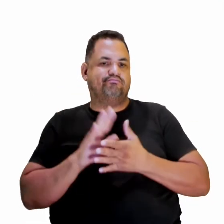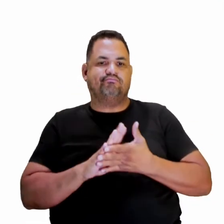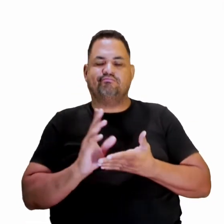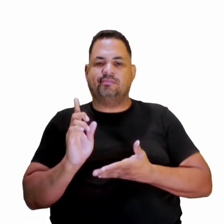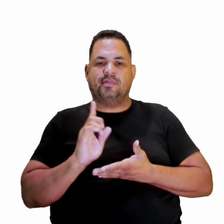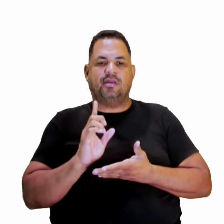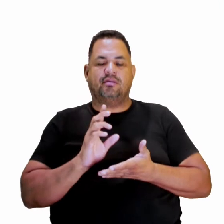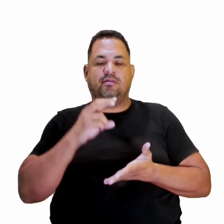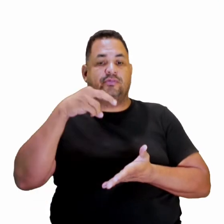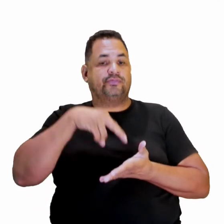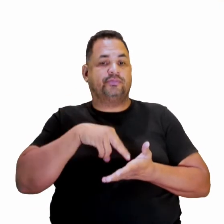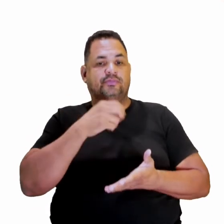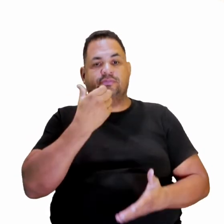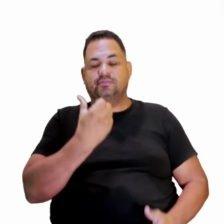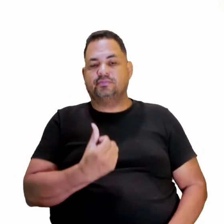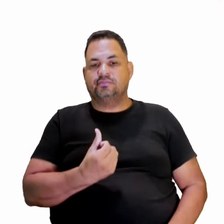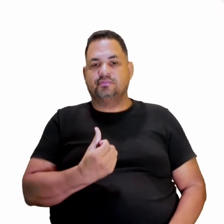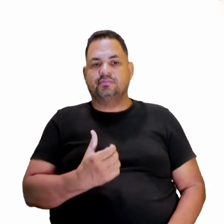6.